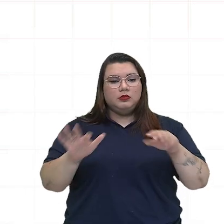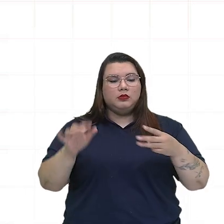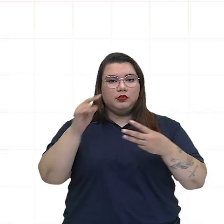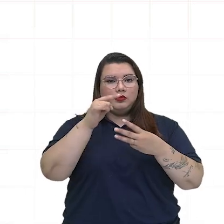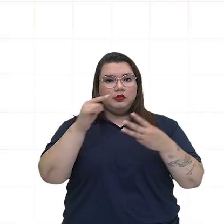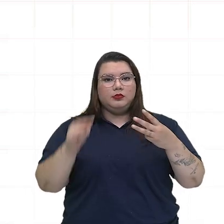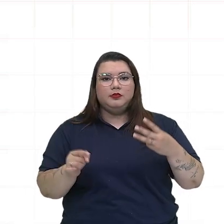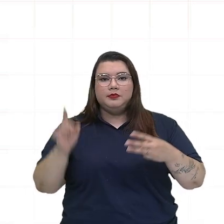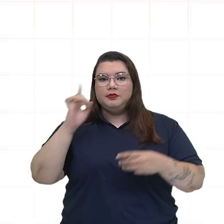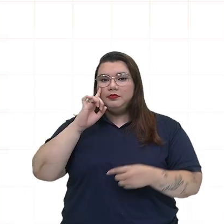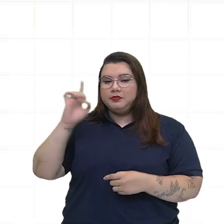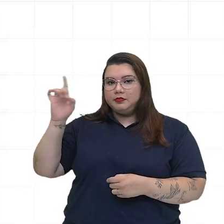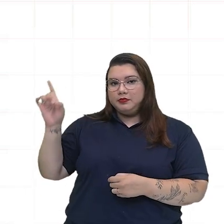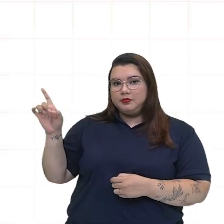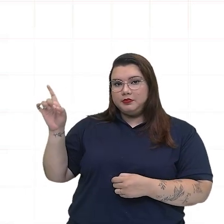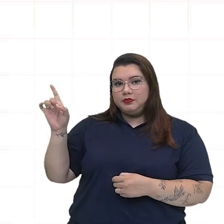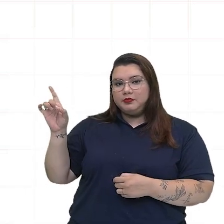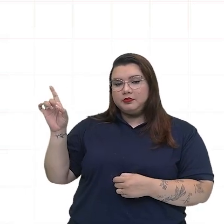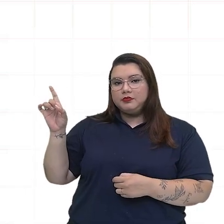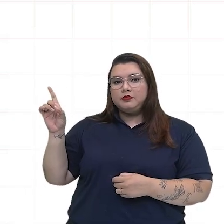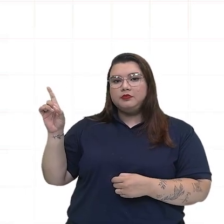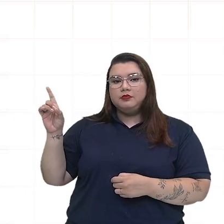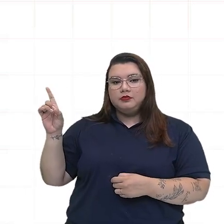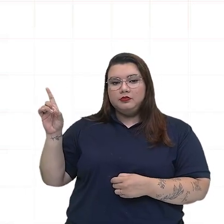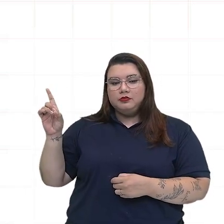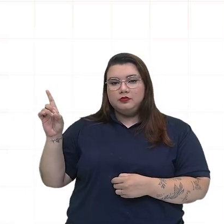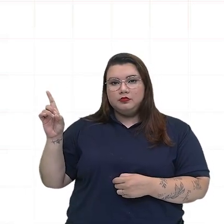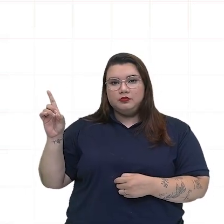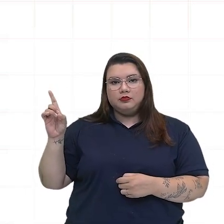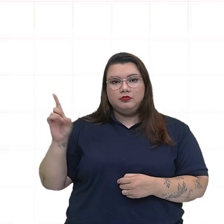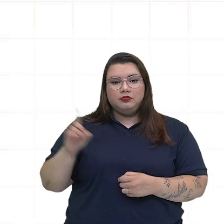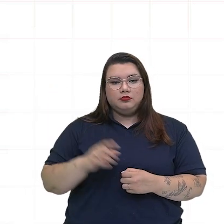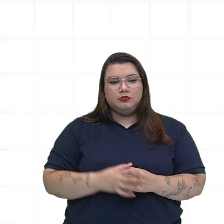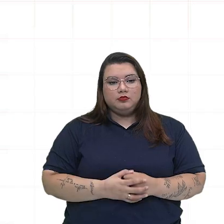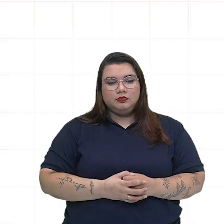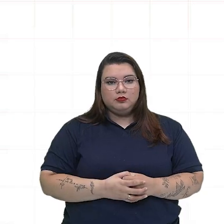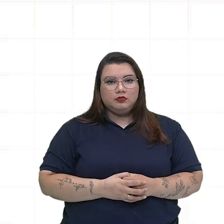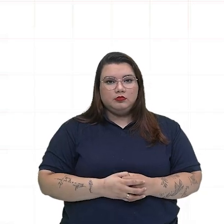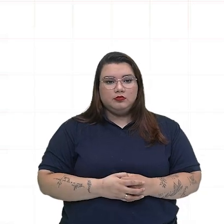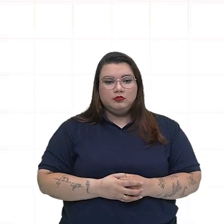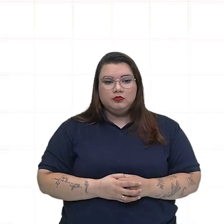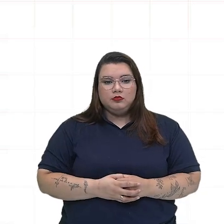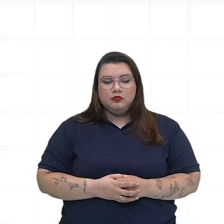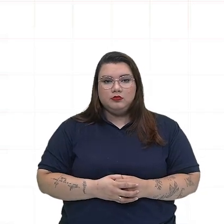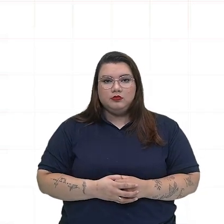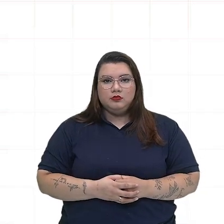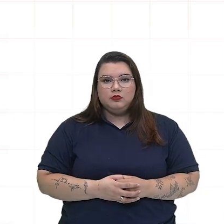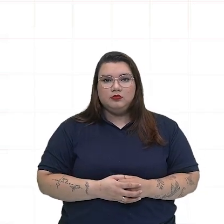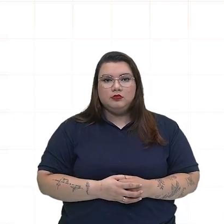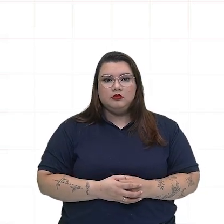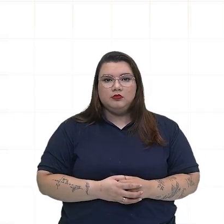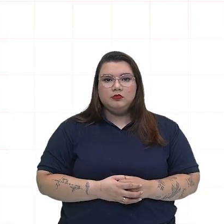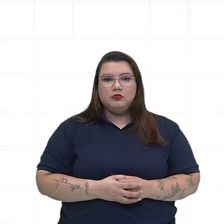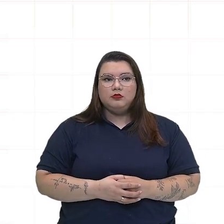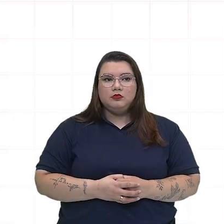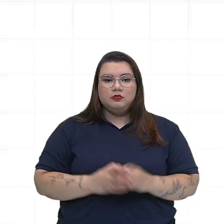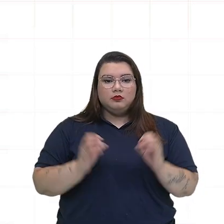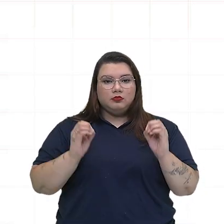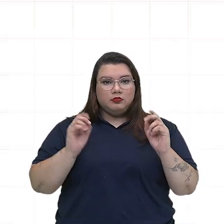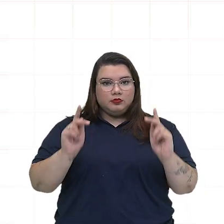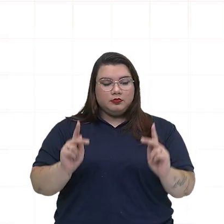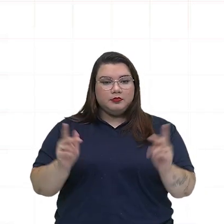tanto na agricultura, né, também pegando a pecuária, no processo de industrialização e também no abastecimento